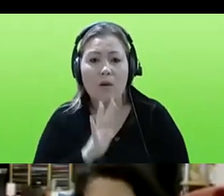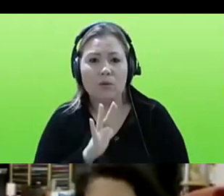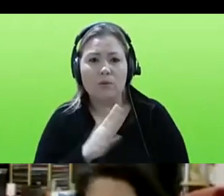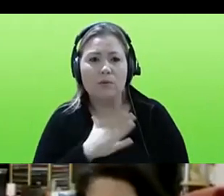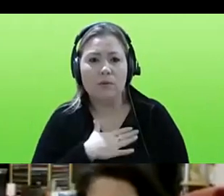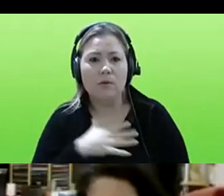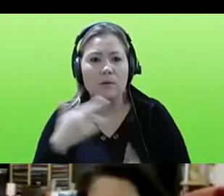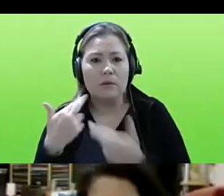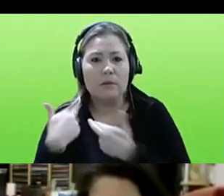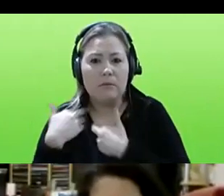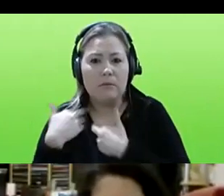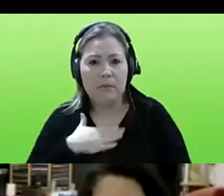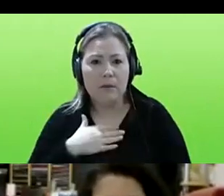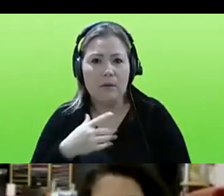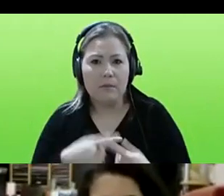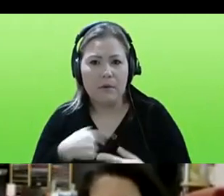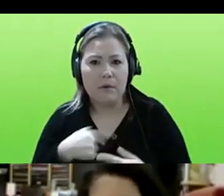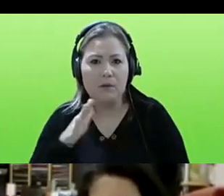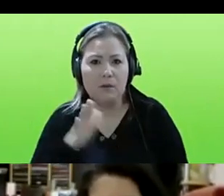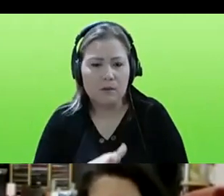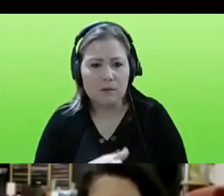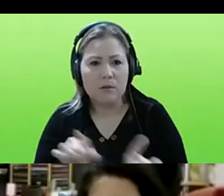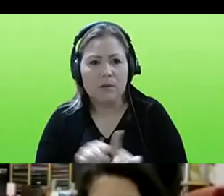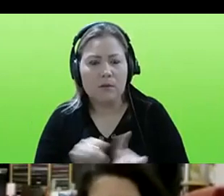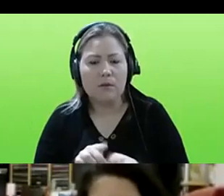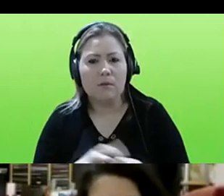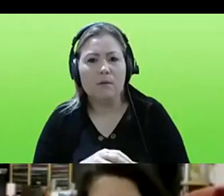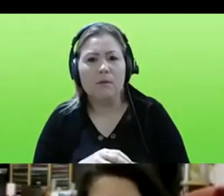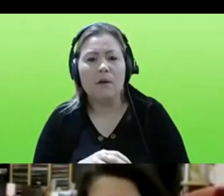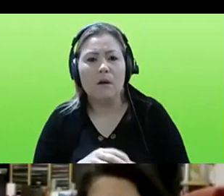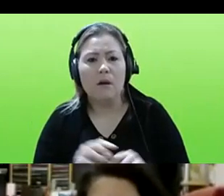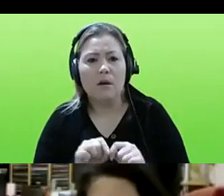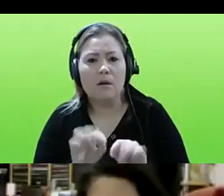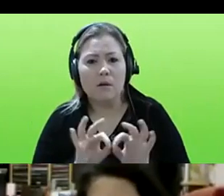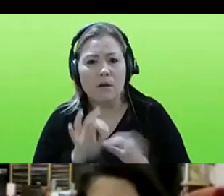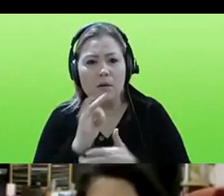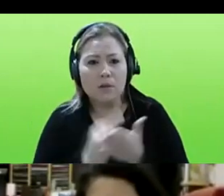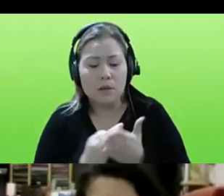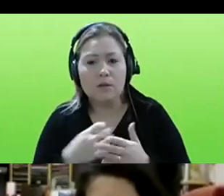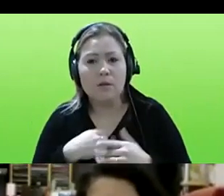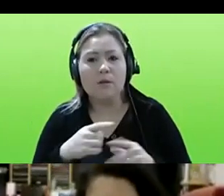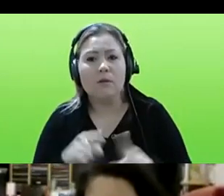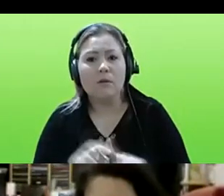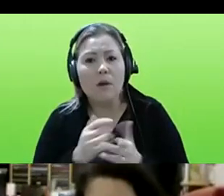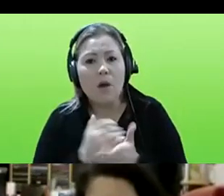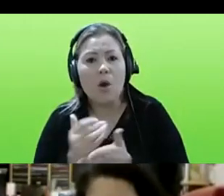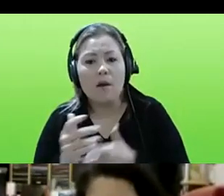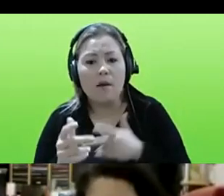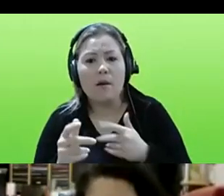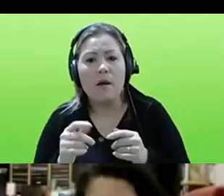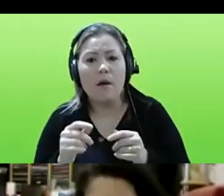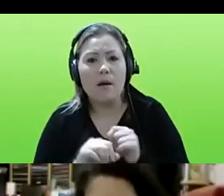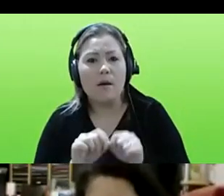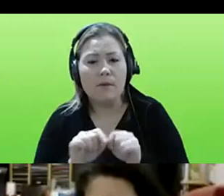fica a responsabilidade minha, né, já que eu ajudei também a compor os textos, que eu comece e faça a